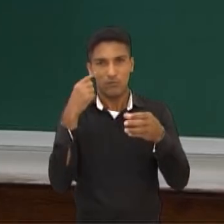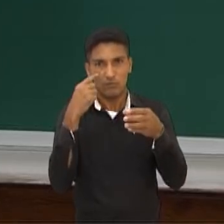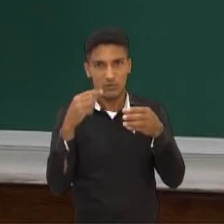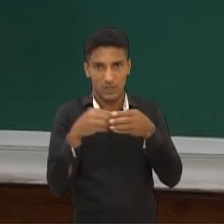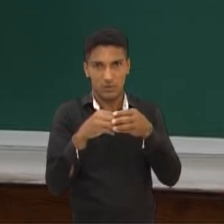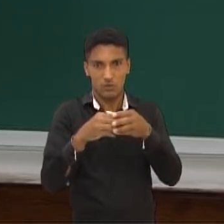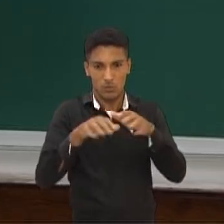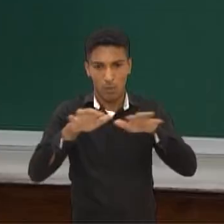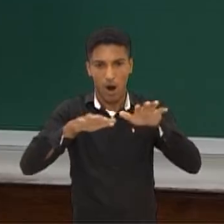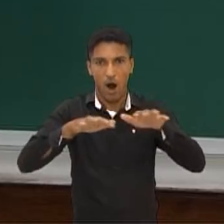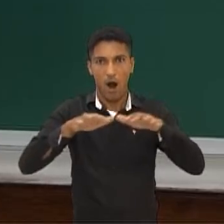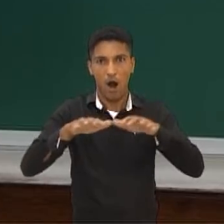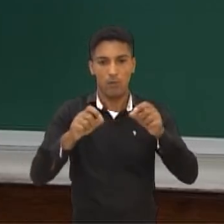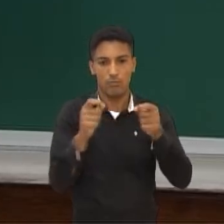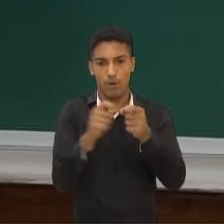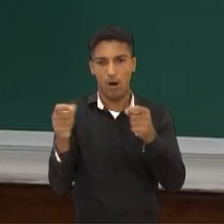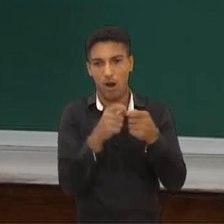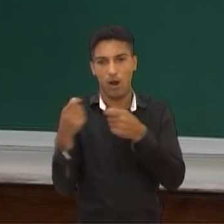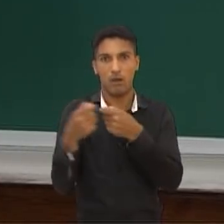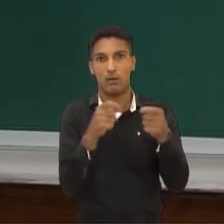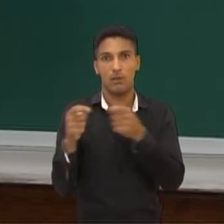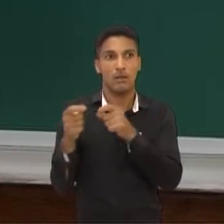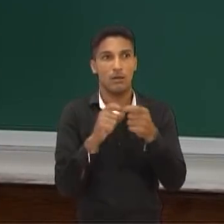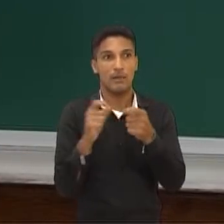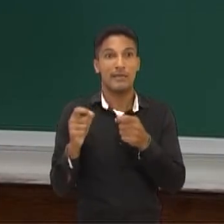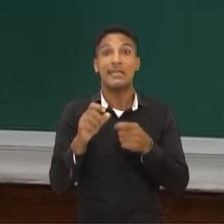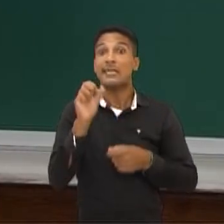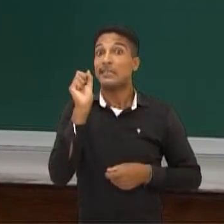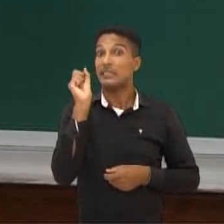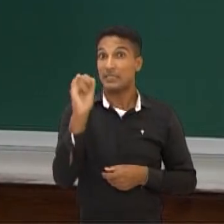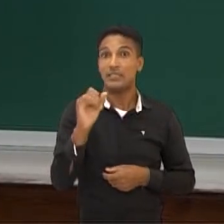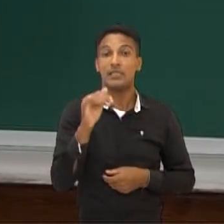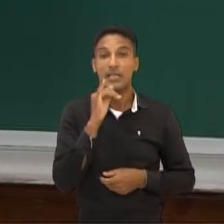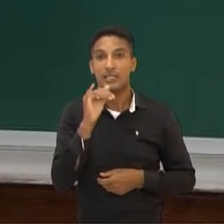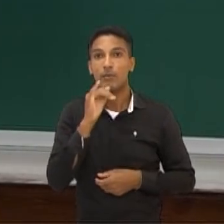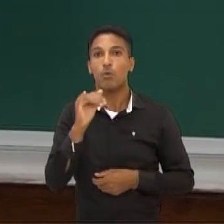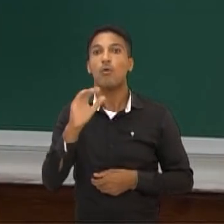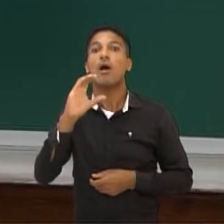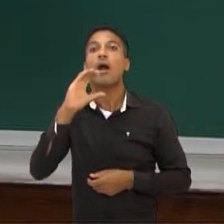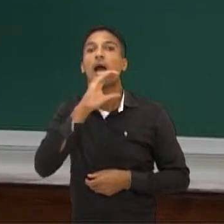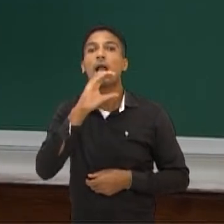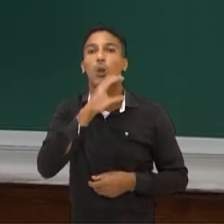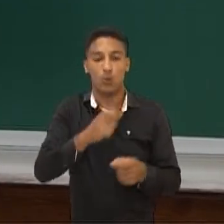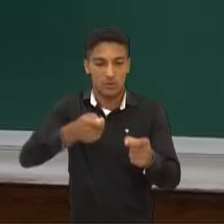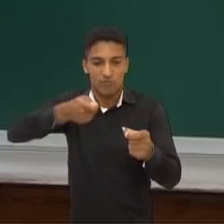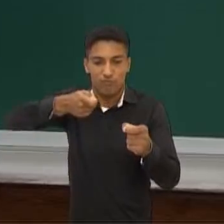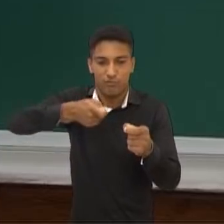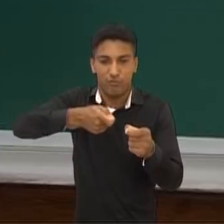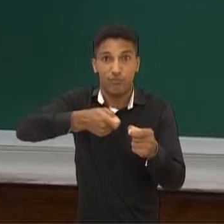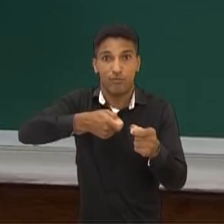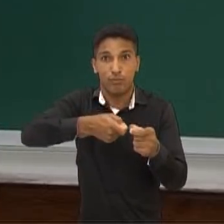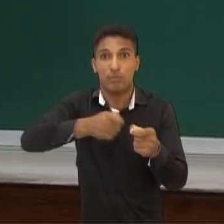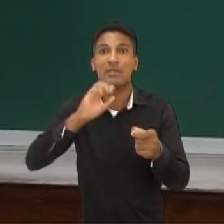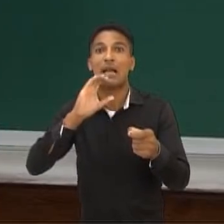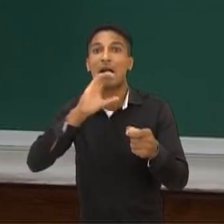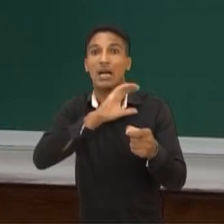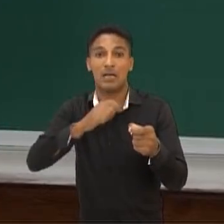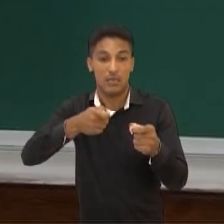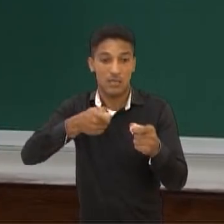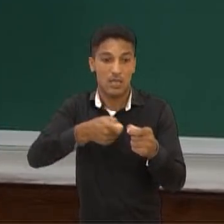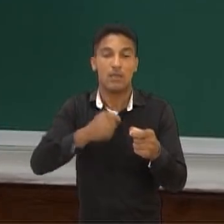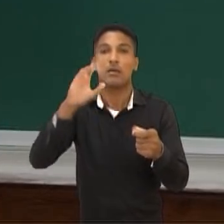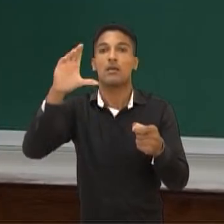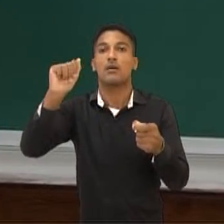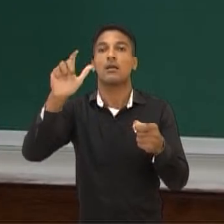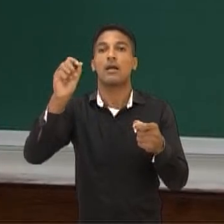vibrando. Se você fornecer um pouquinho de calor, as moléculas vão vibrar mais. O fato delas vibrarem